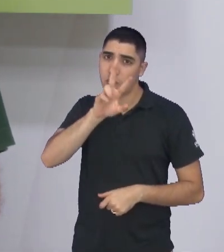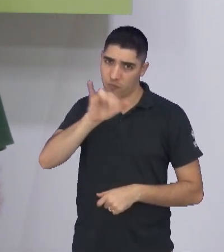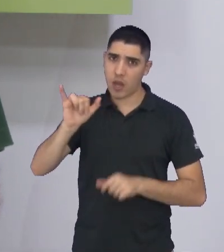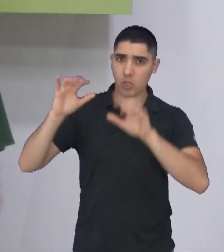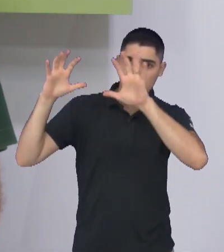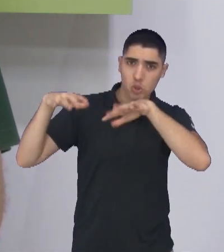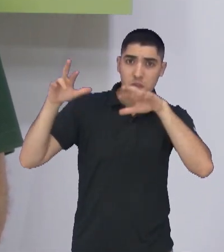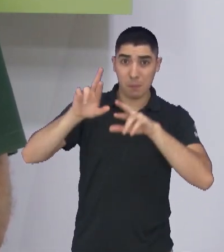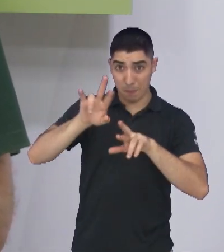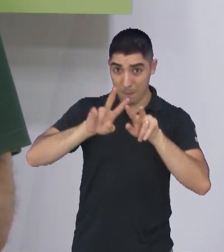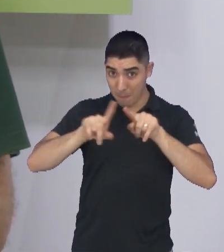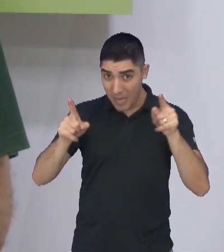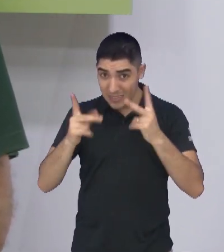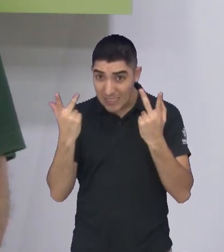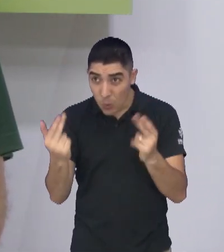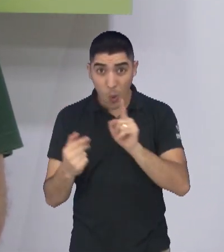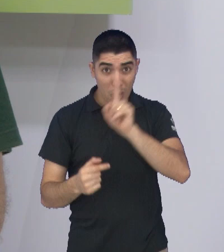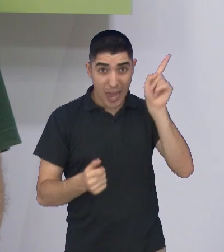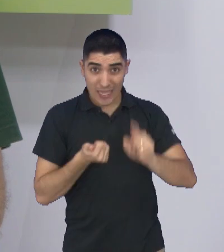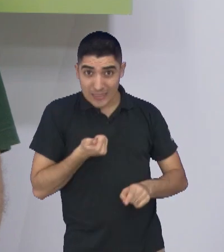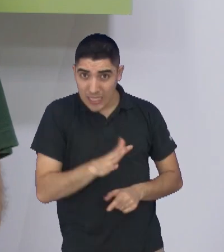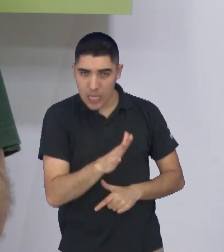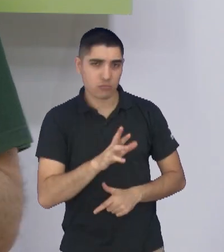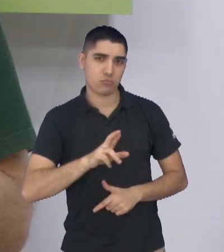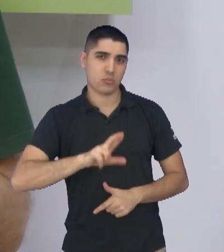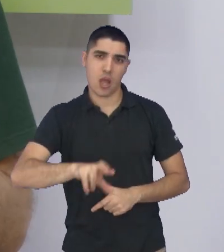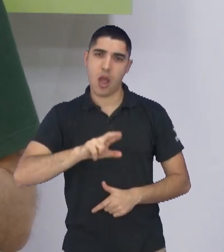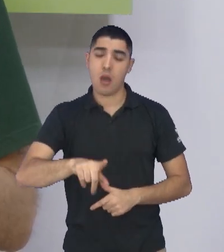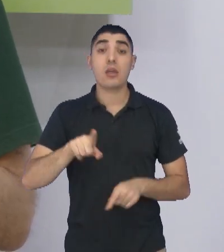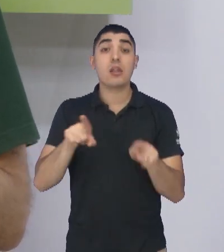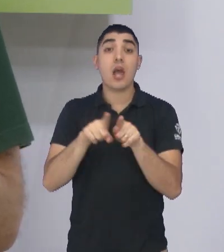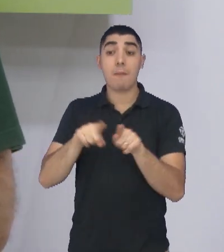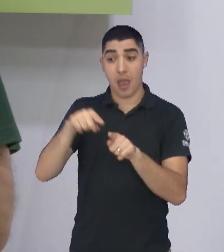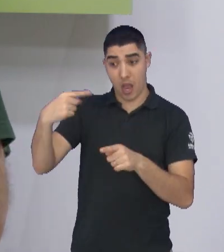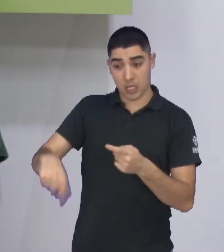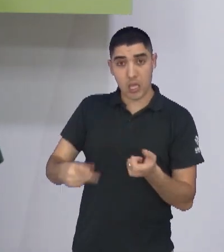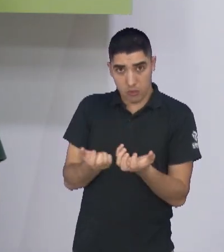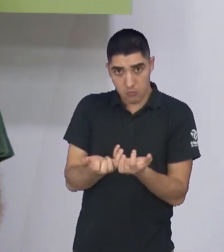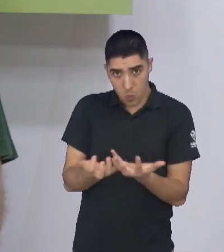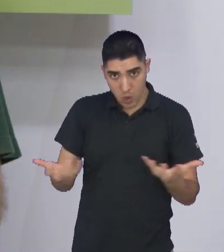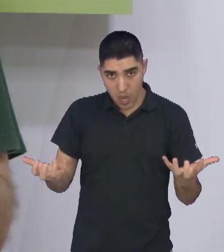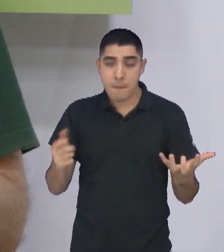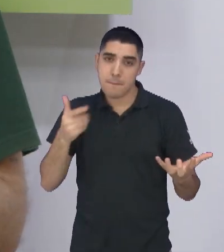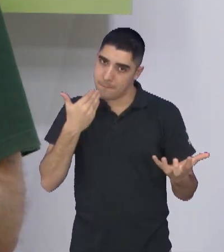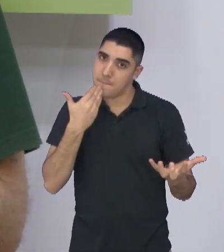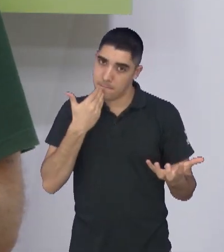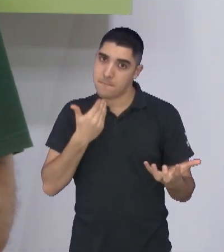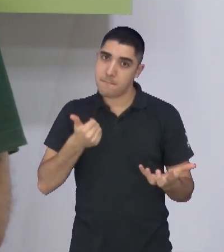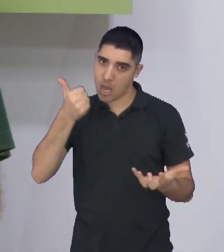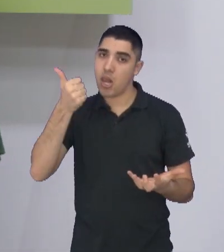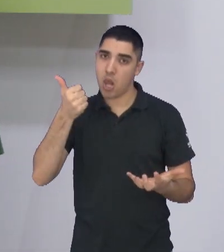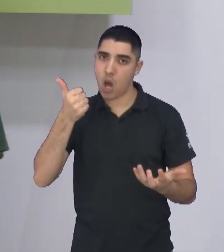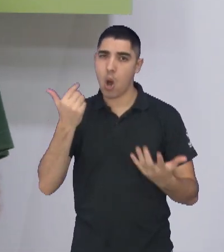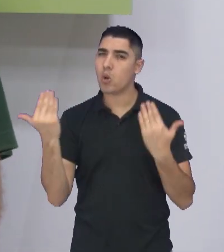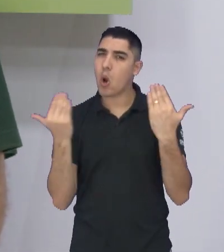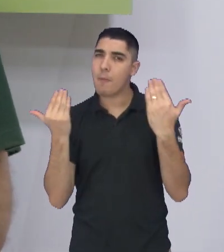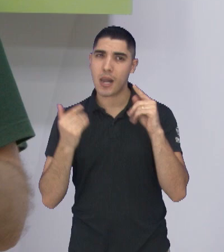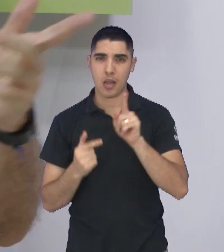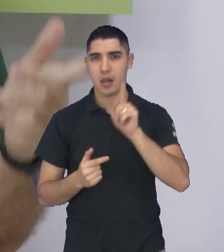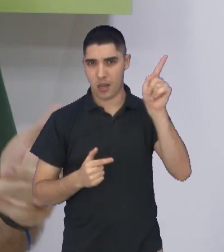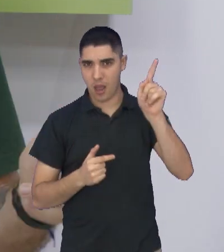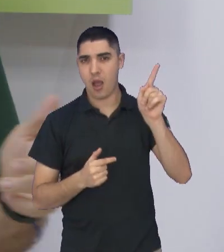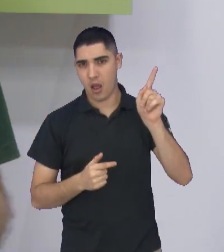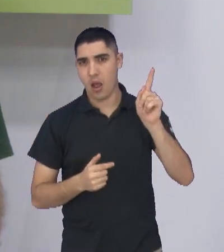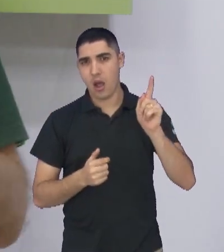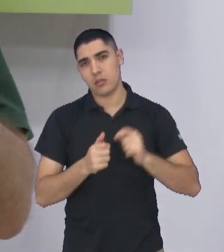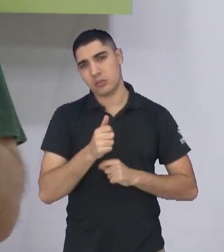tanto quanto choveu em Santos. E o gramado do Martins Pereira é um pouco melhor também do que o gramado do Eurico Murcia. A gente